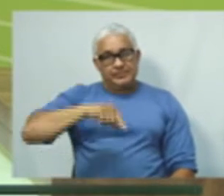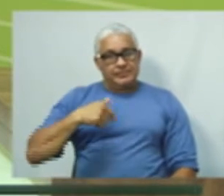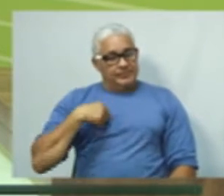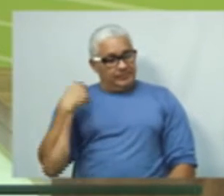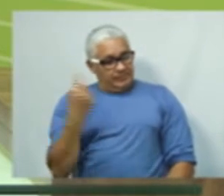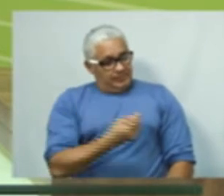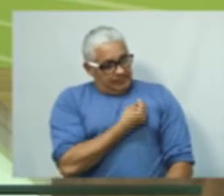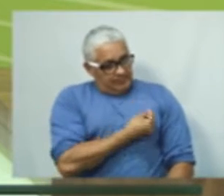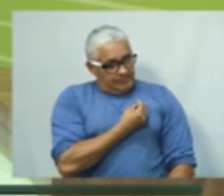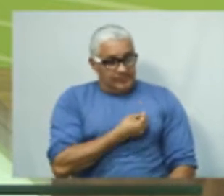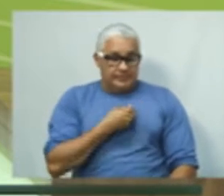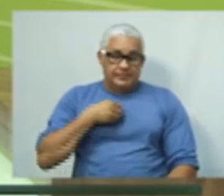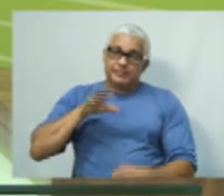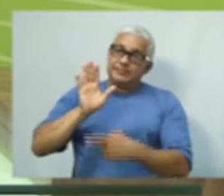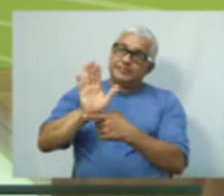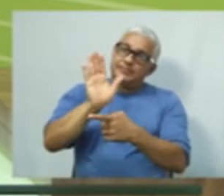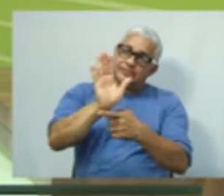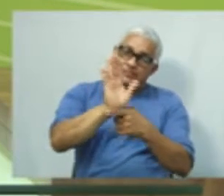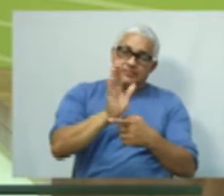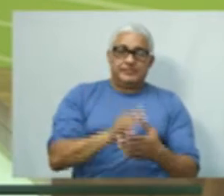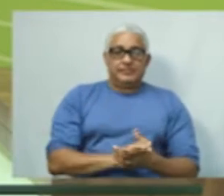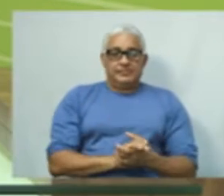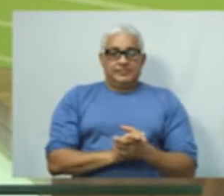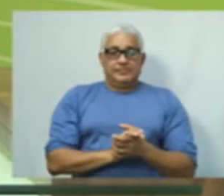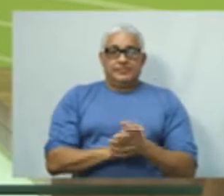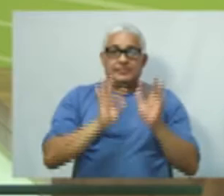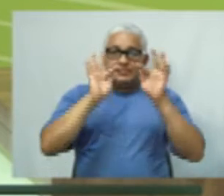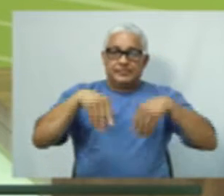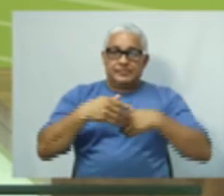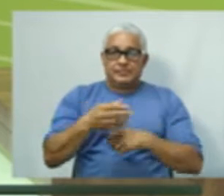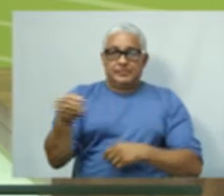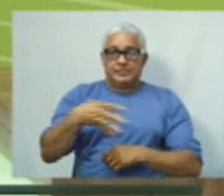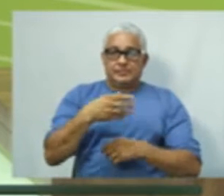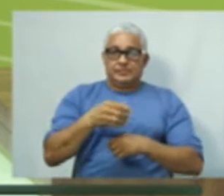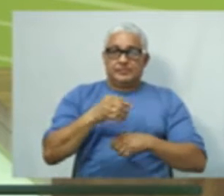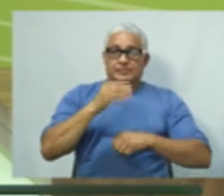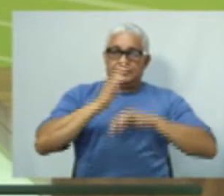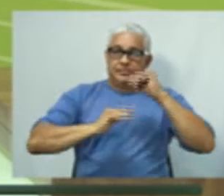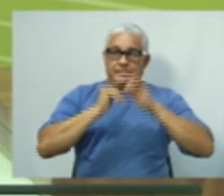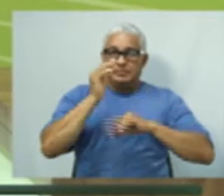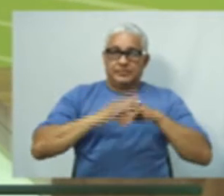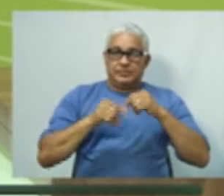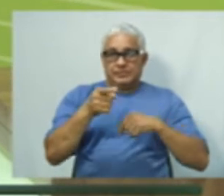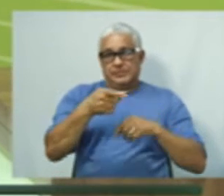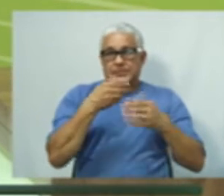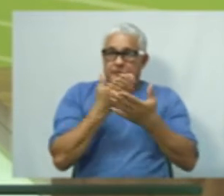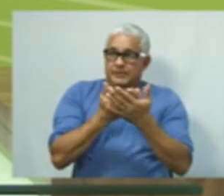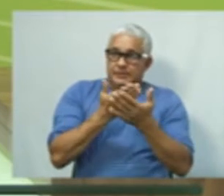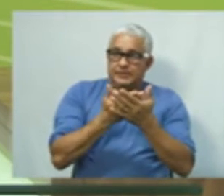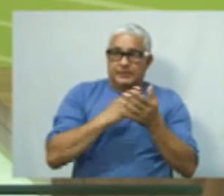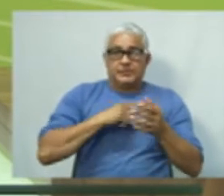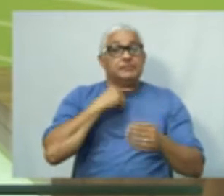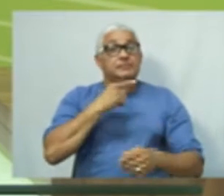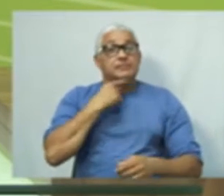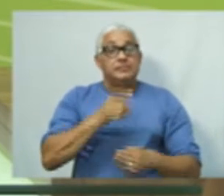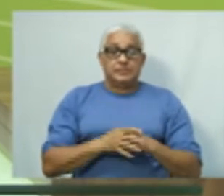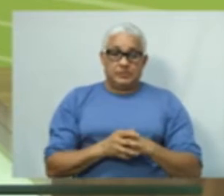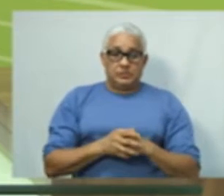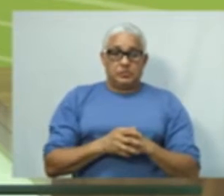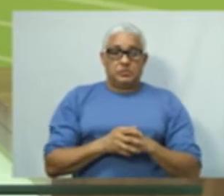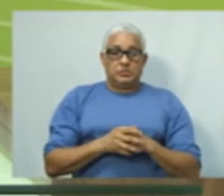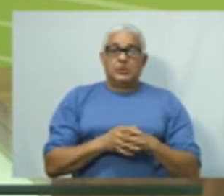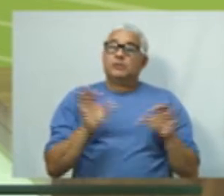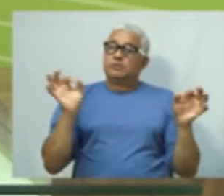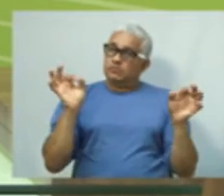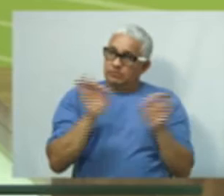para auxiliá-los nesse crescimento profissional, nessa nova profissão que vocês estão buscando adquirir. E se vocês tiverem alguma dúvida, nós vamos estar aqui